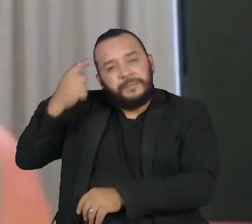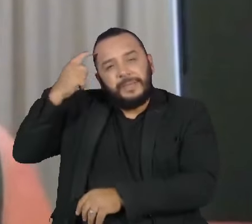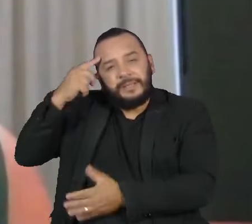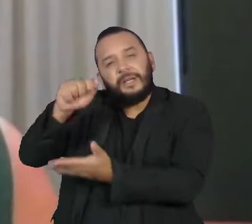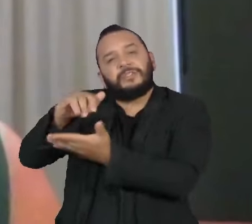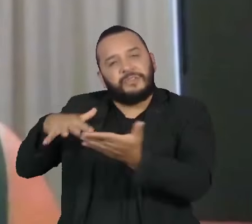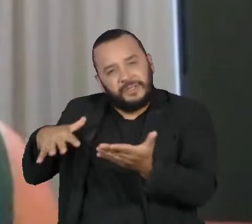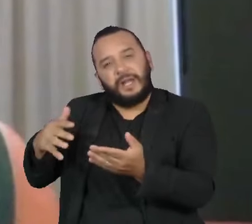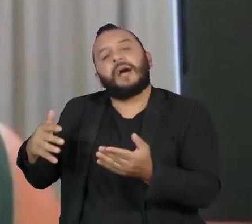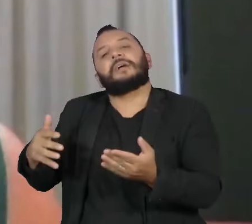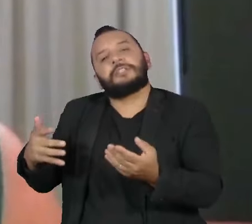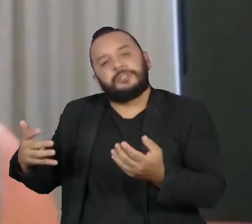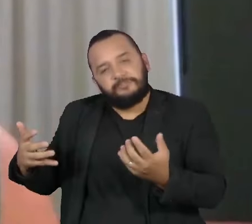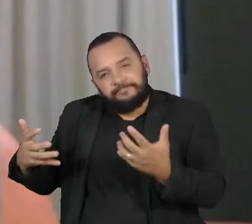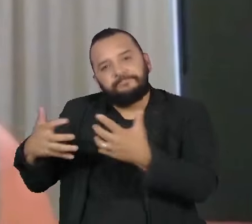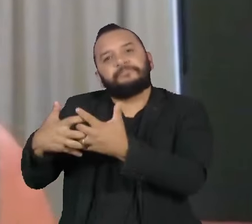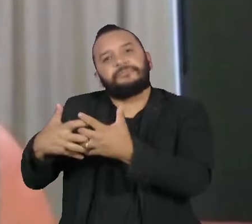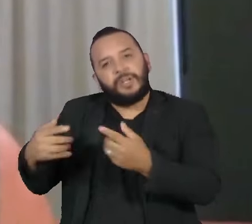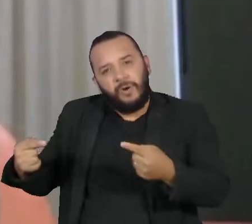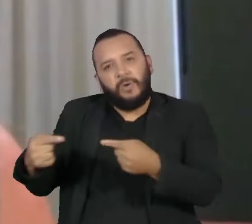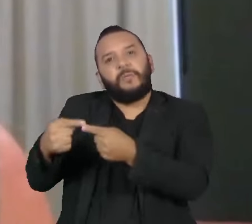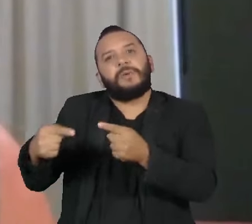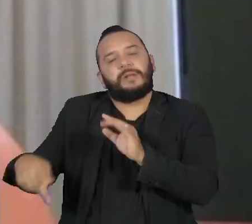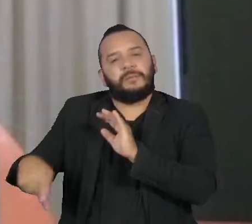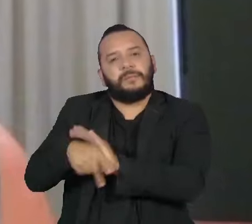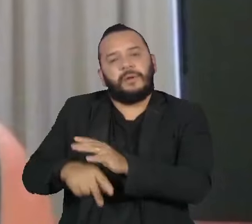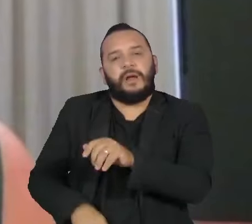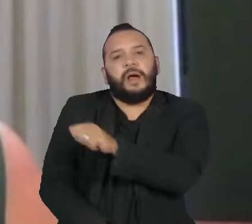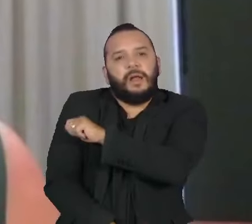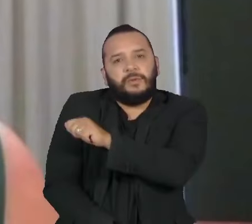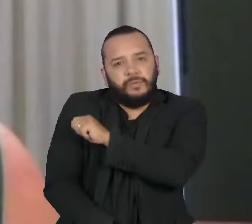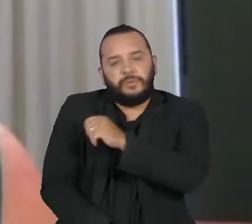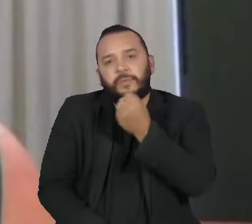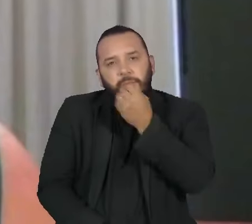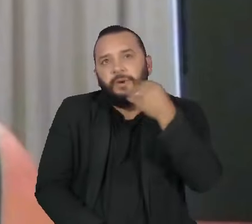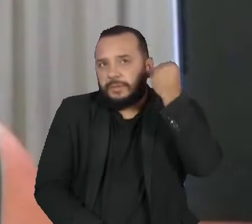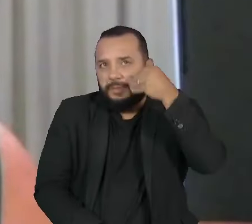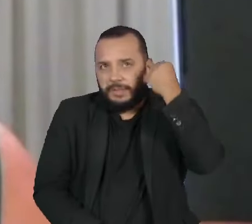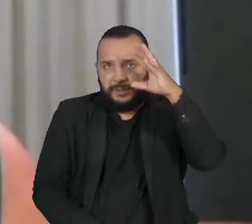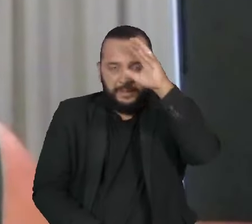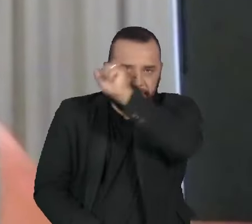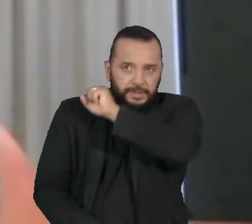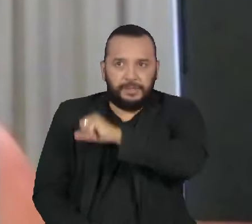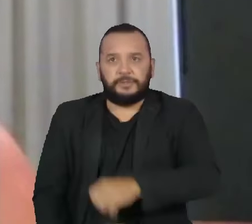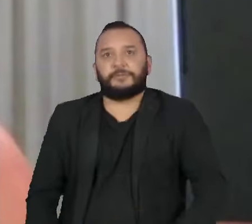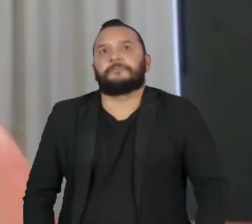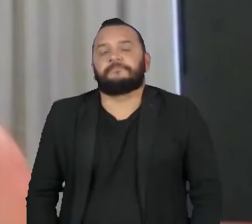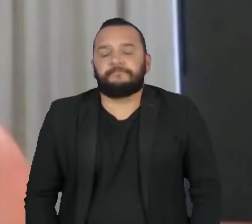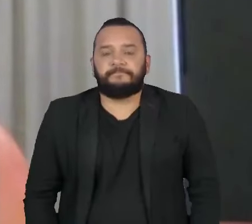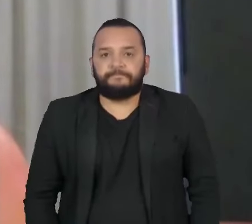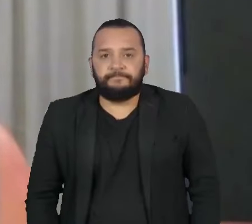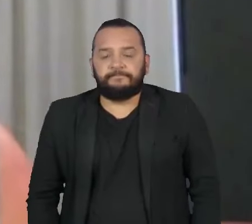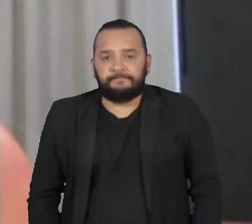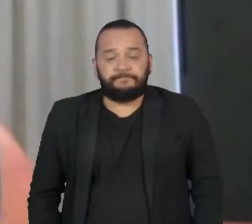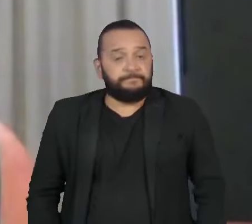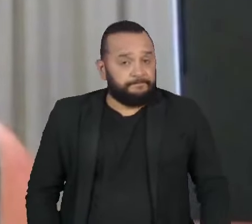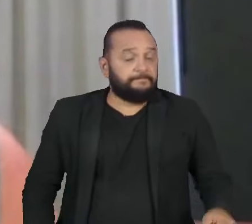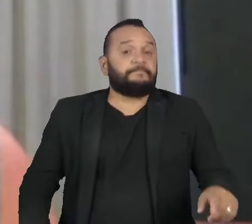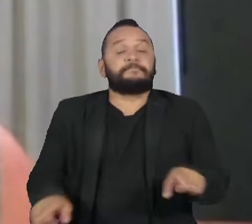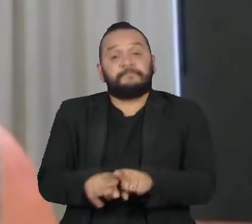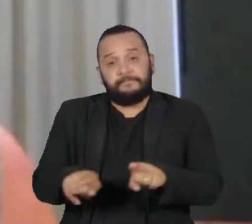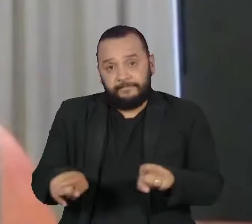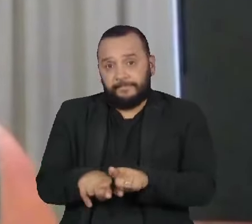adequadas para poder oferecer ao aluno uma boa experiência de aprendizagem. E ele também conta